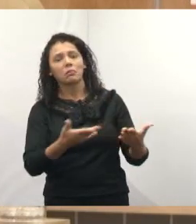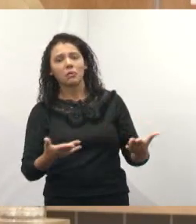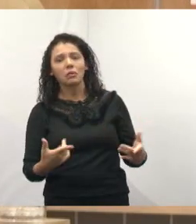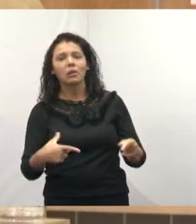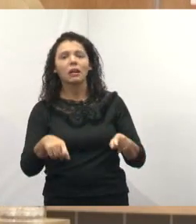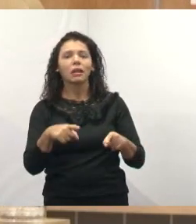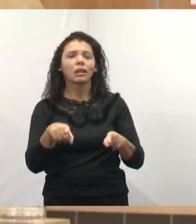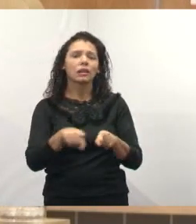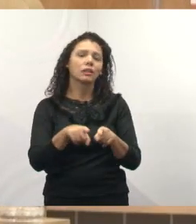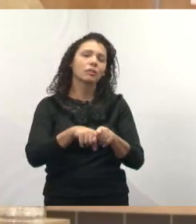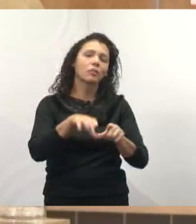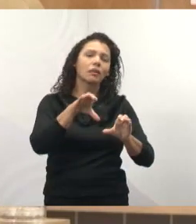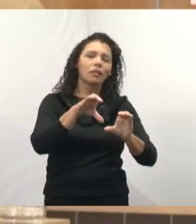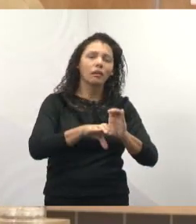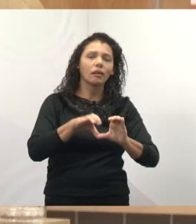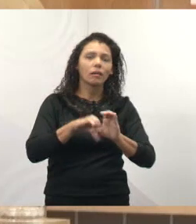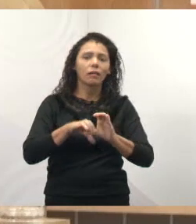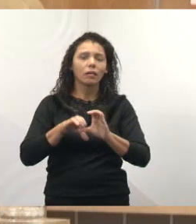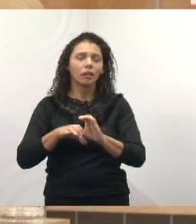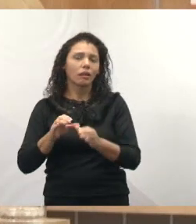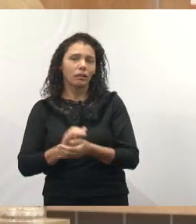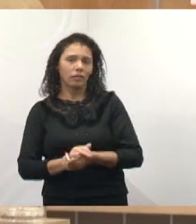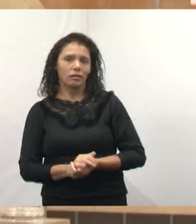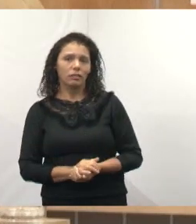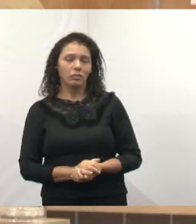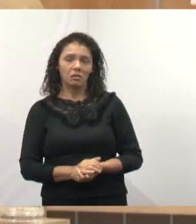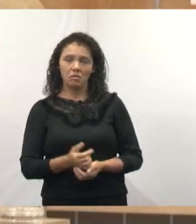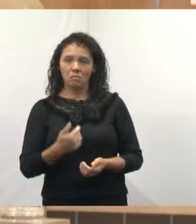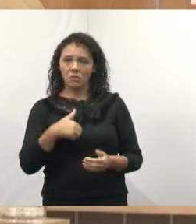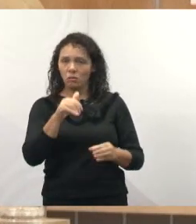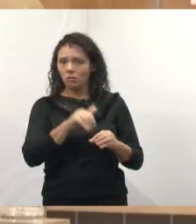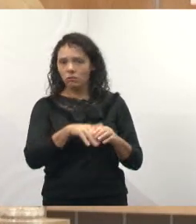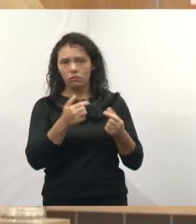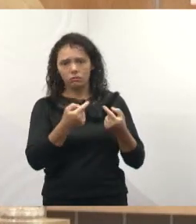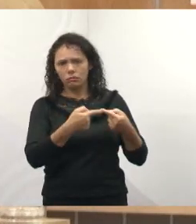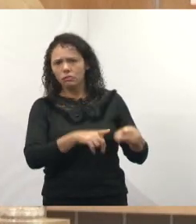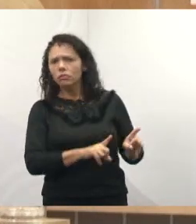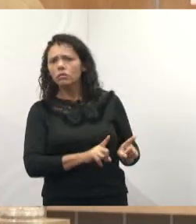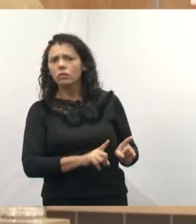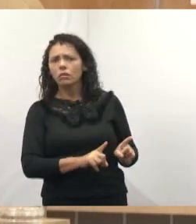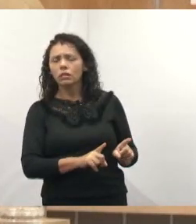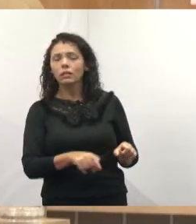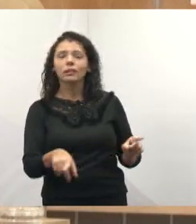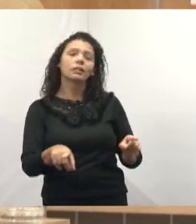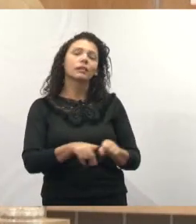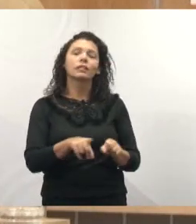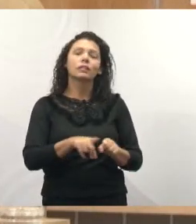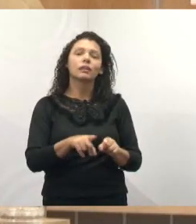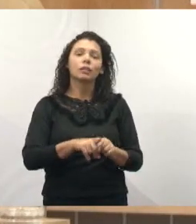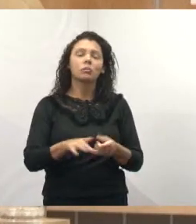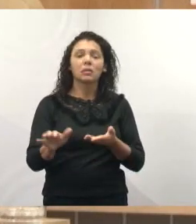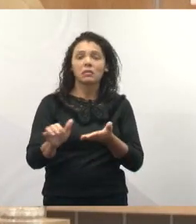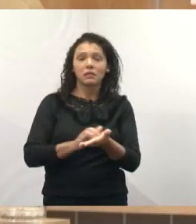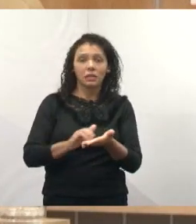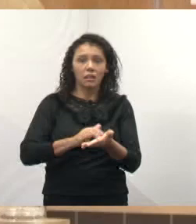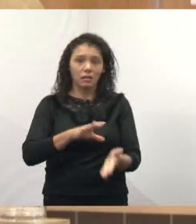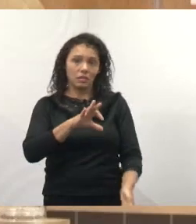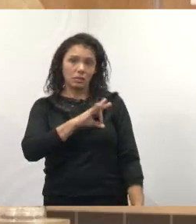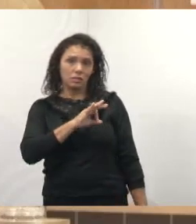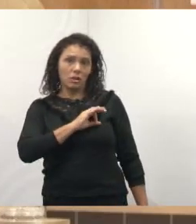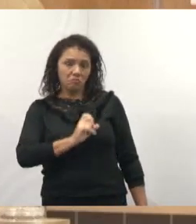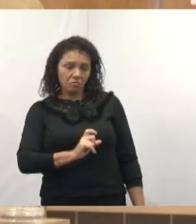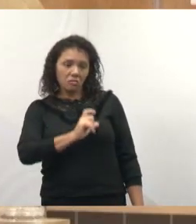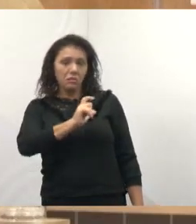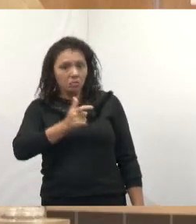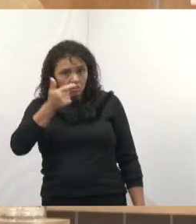respeito, desnecessário, cargo comissionado, que eu votei contrário, elevação do salário dos secretários, que eu votei contrário.